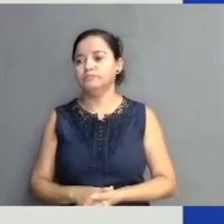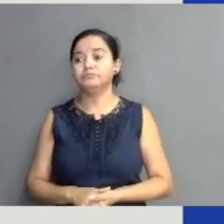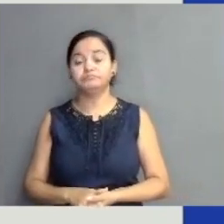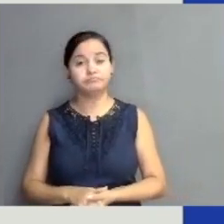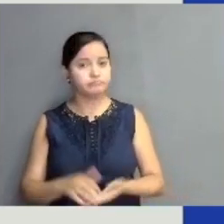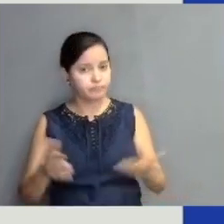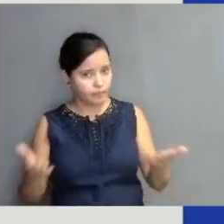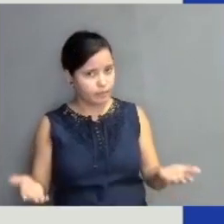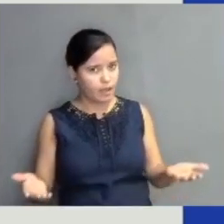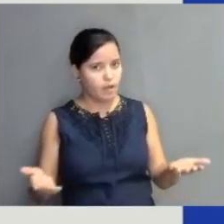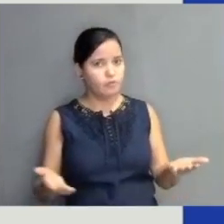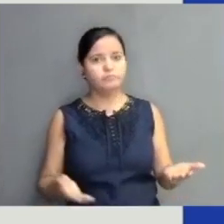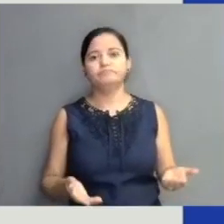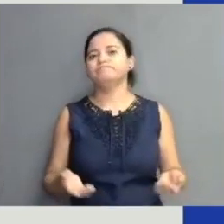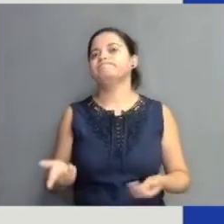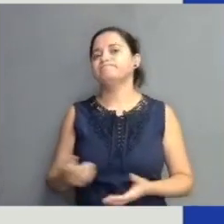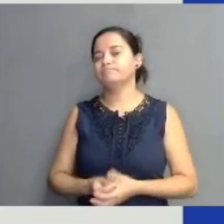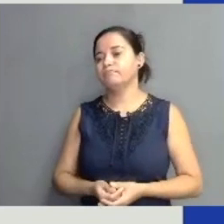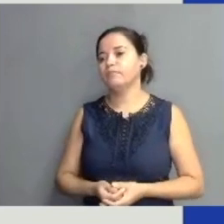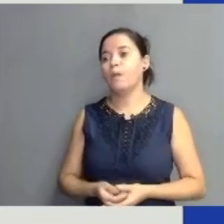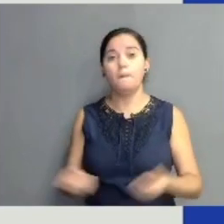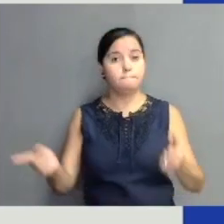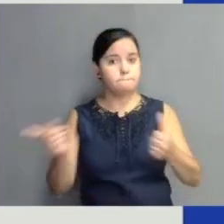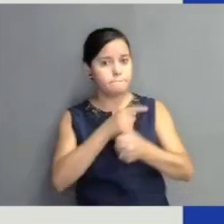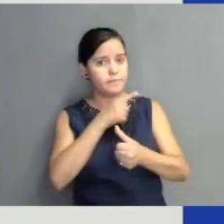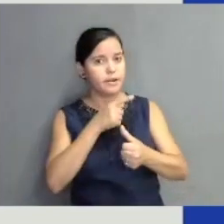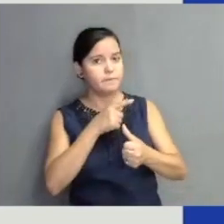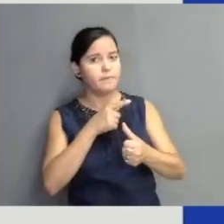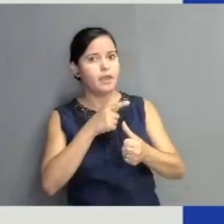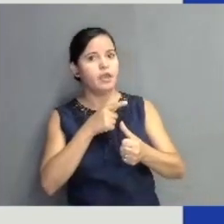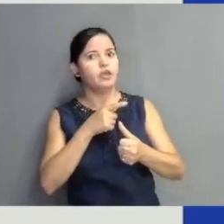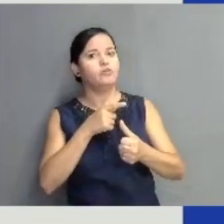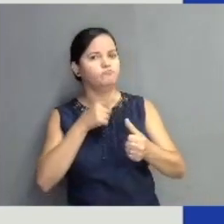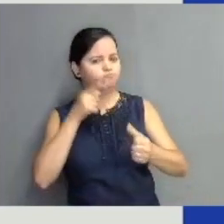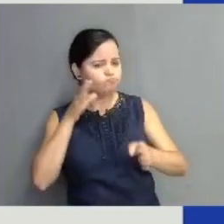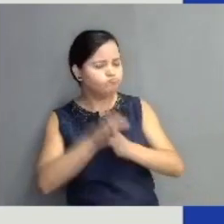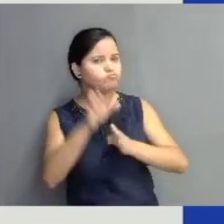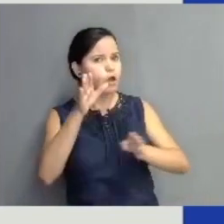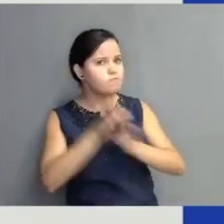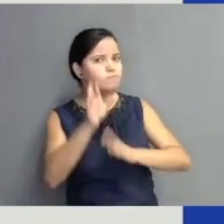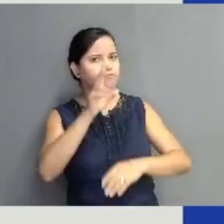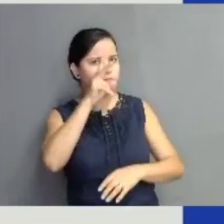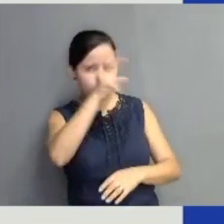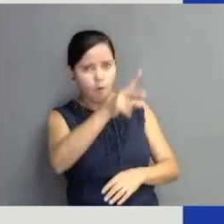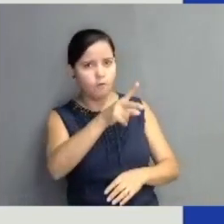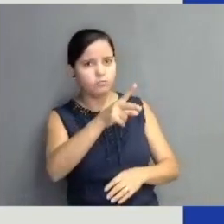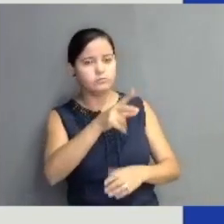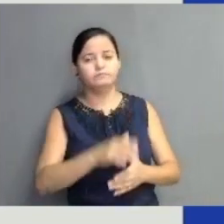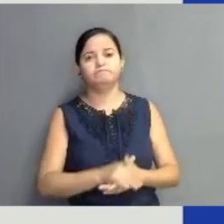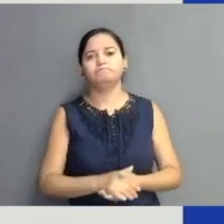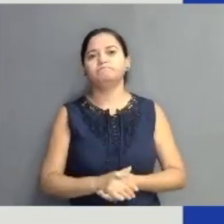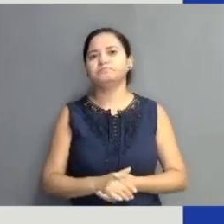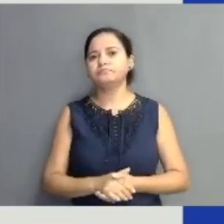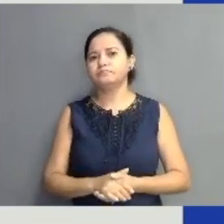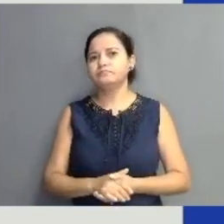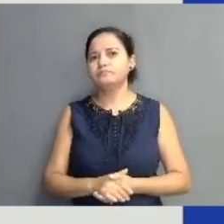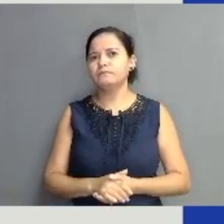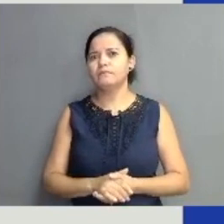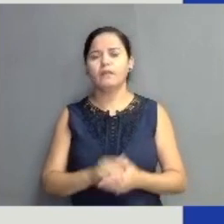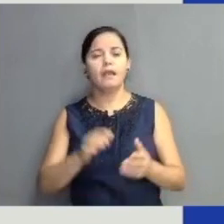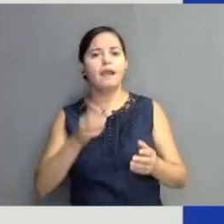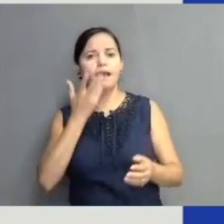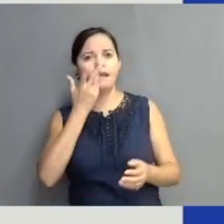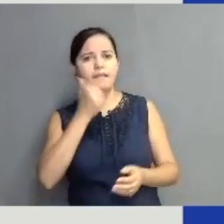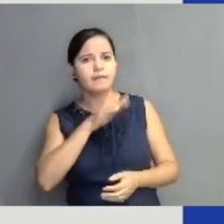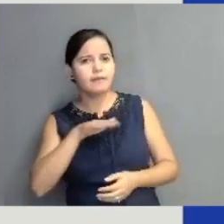Então, eu trago aqui para a gente um primeiro argumento, né, muito forte. Criança não pode trabalhar por um motivo